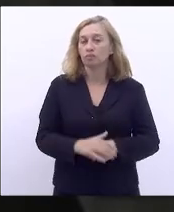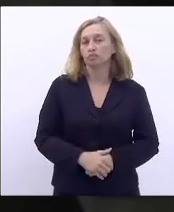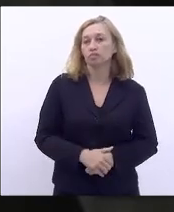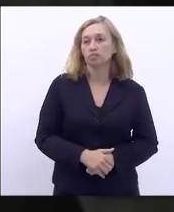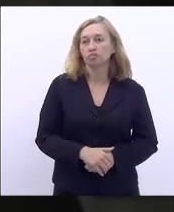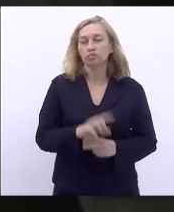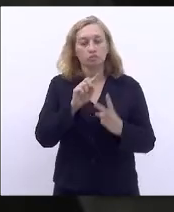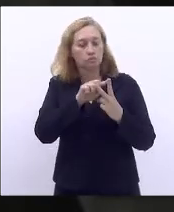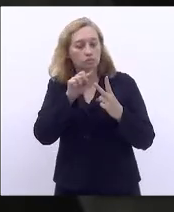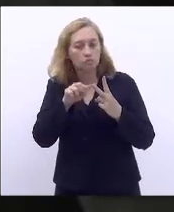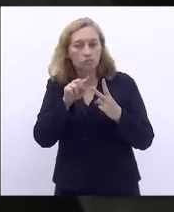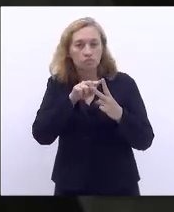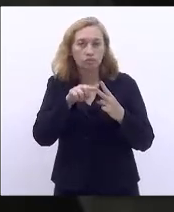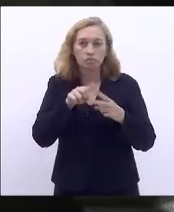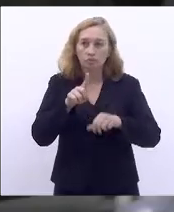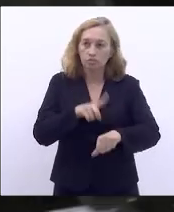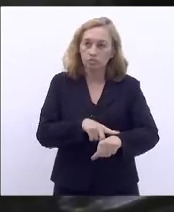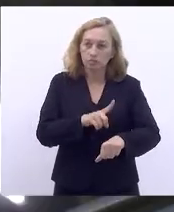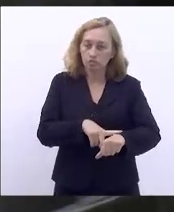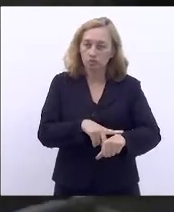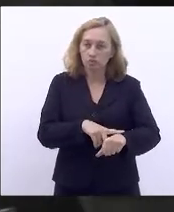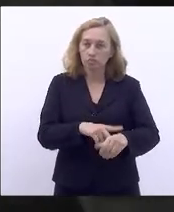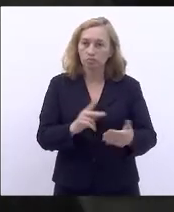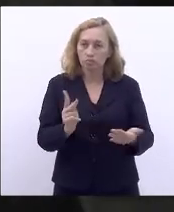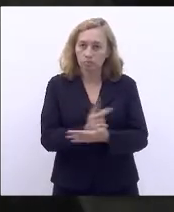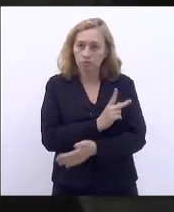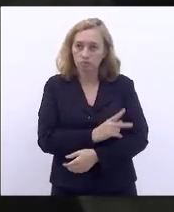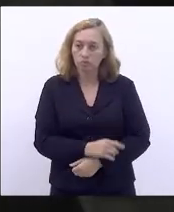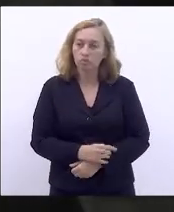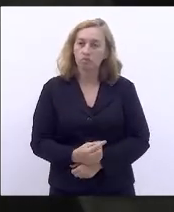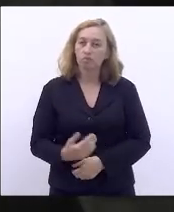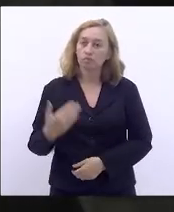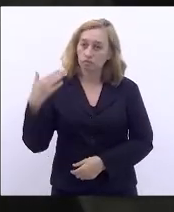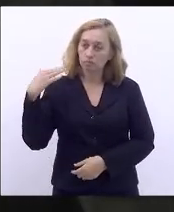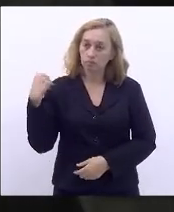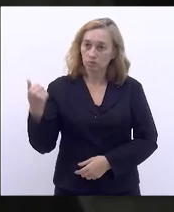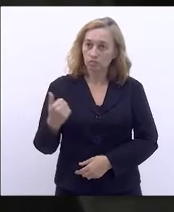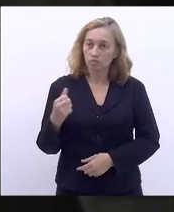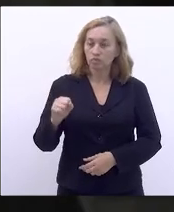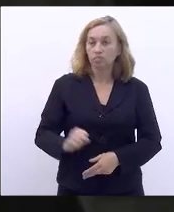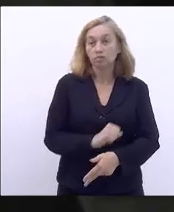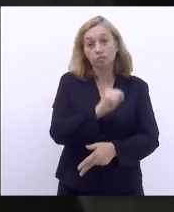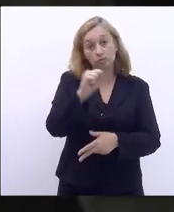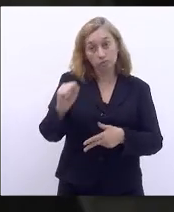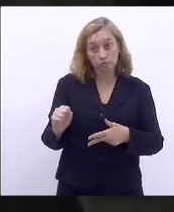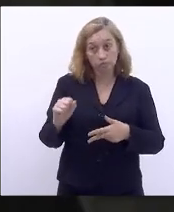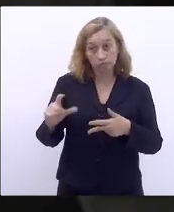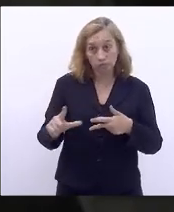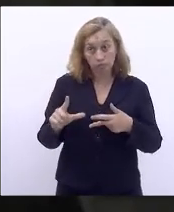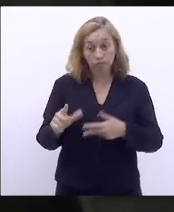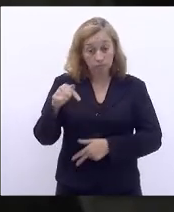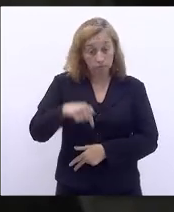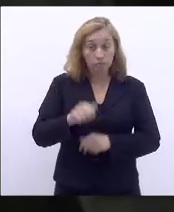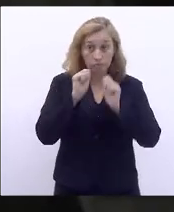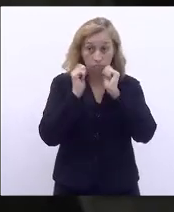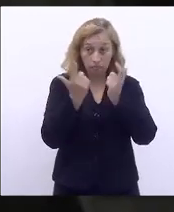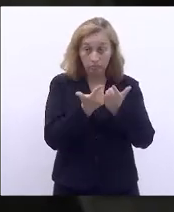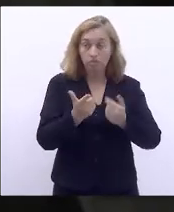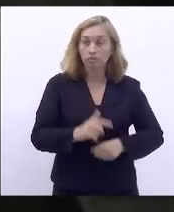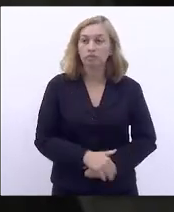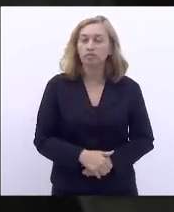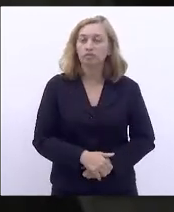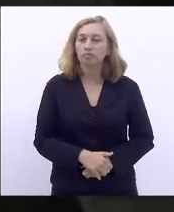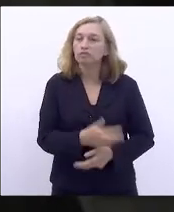duas instâncias em que ele tramitou. Por um lado, no Poder Legislativo, aqui na Assembleia Legislativa, quando,